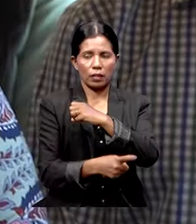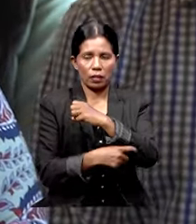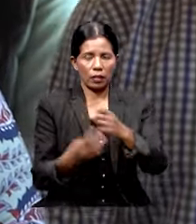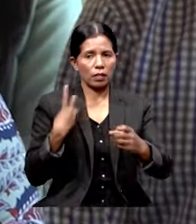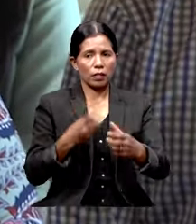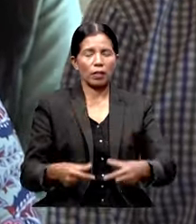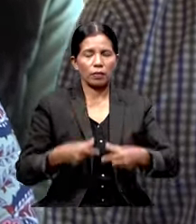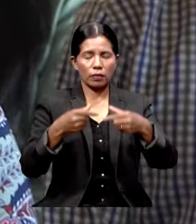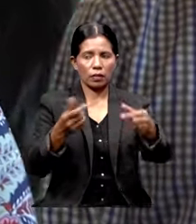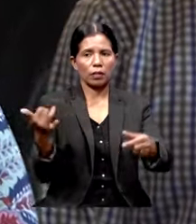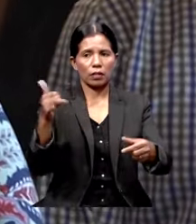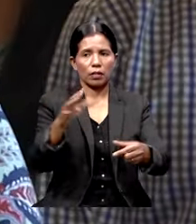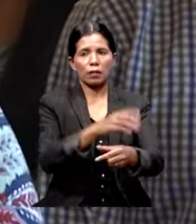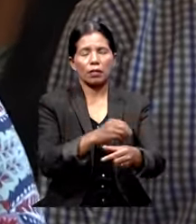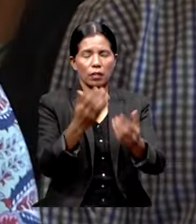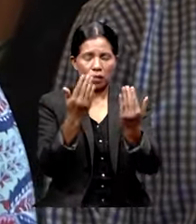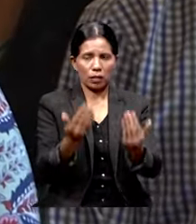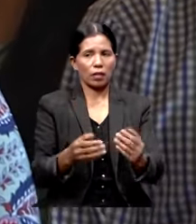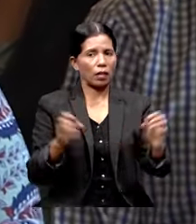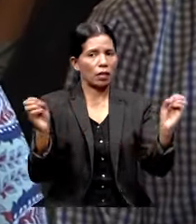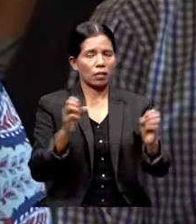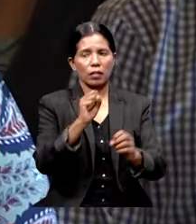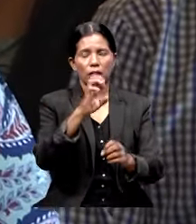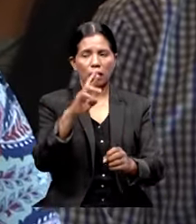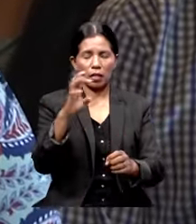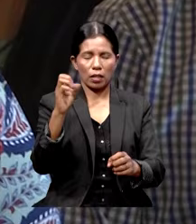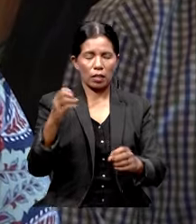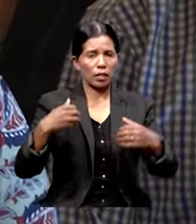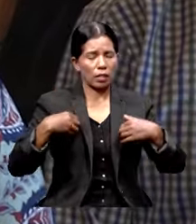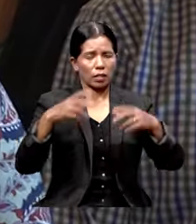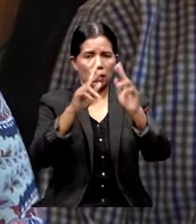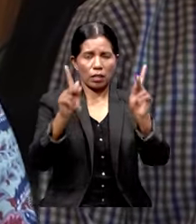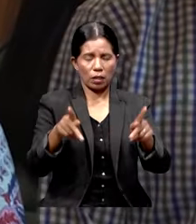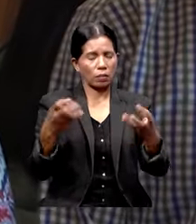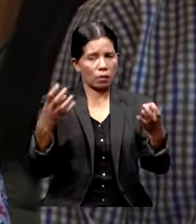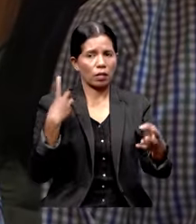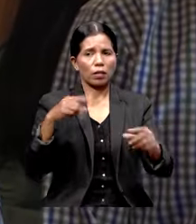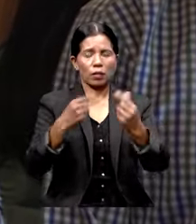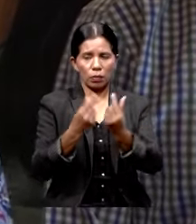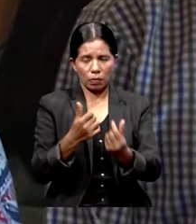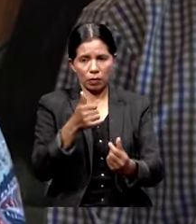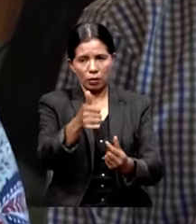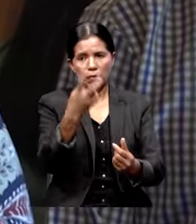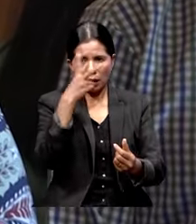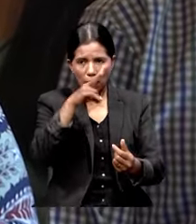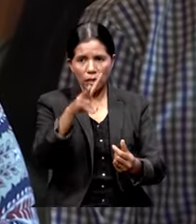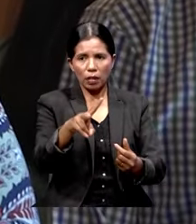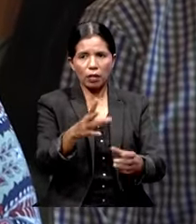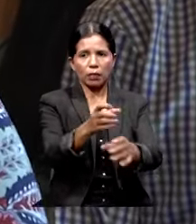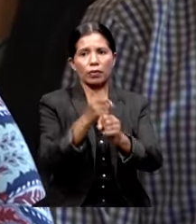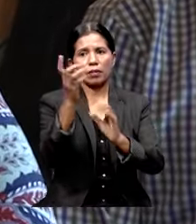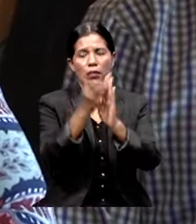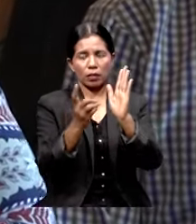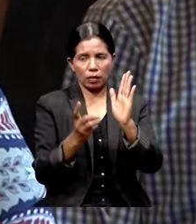ser, mas é uma sanção grave. Mas bem, lá hoje, Seara, é uma loja barbara, mas a equipa tem um levantamento